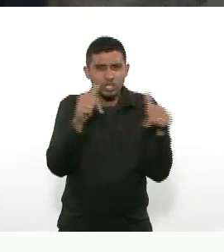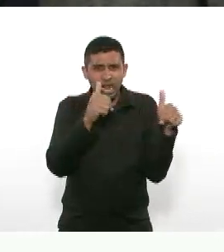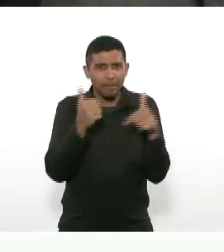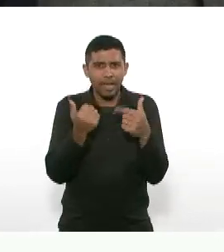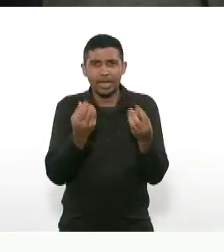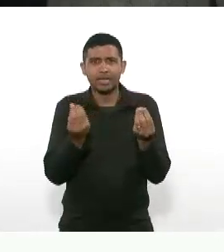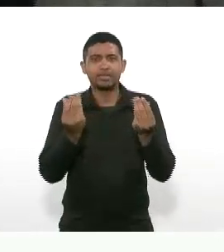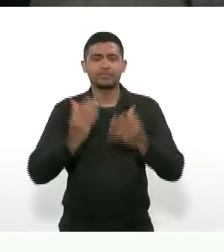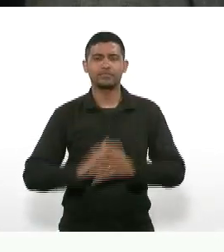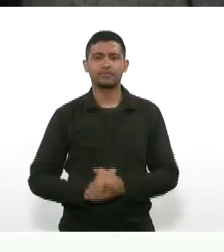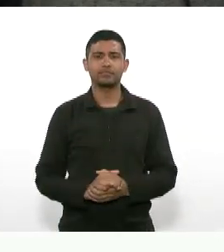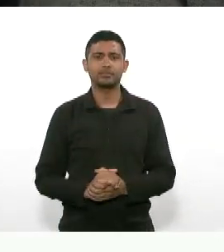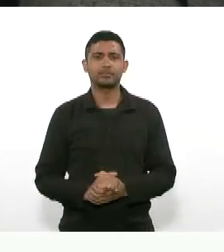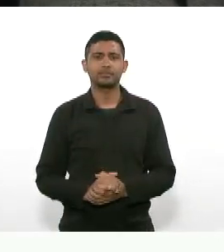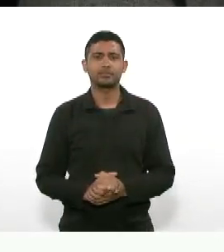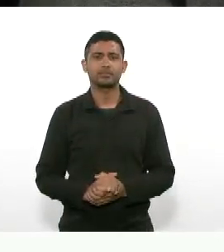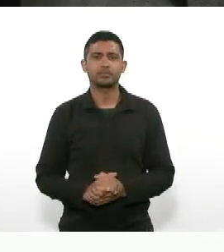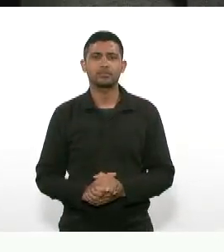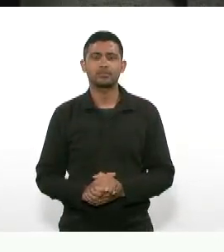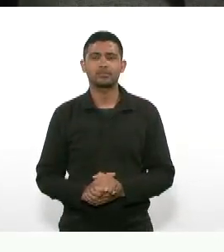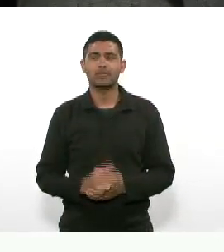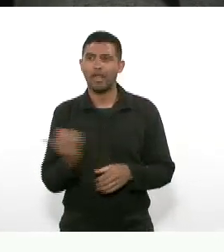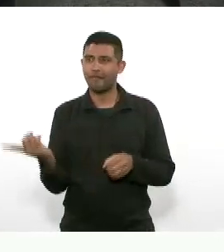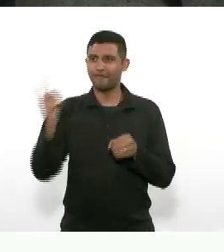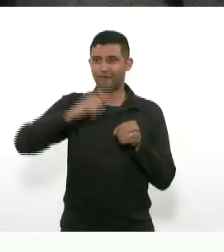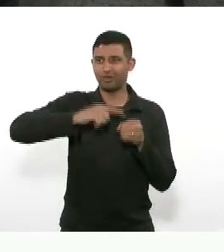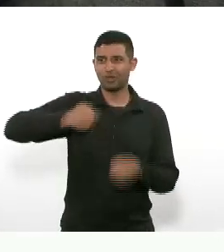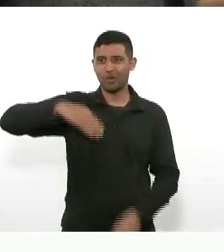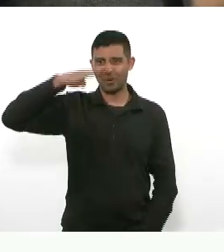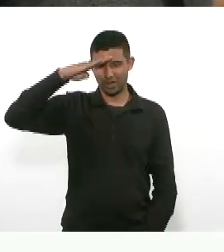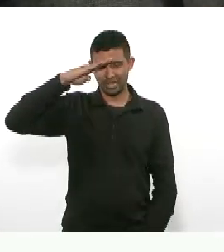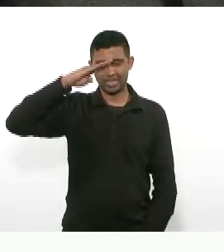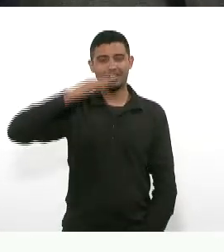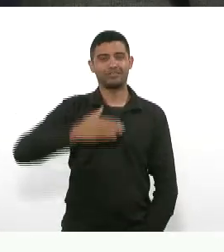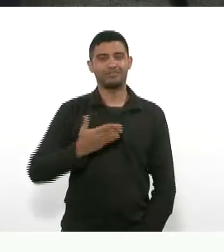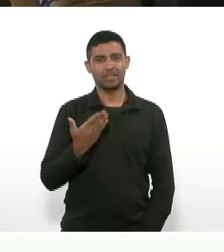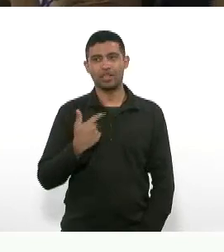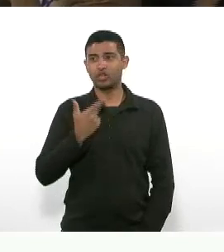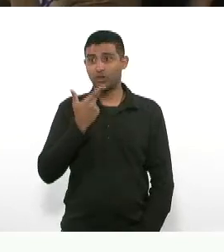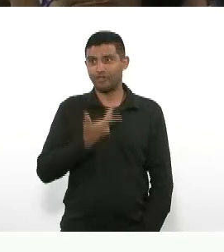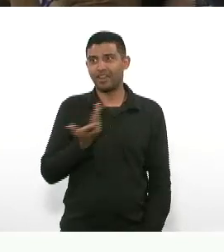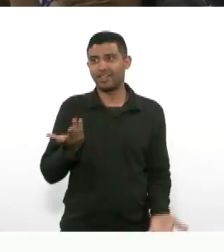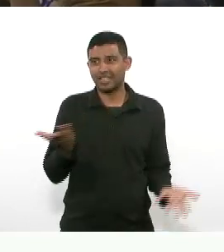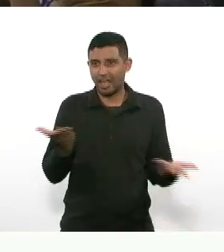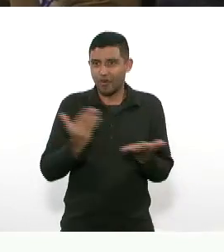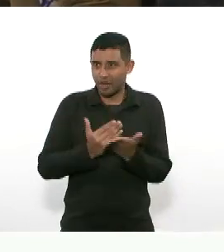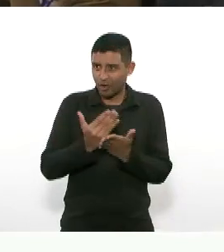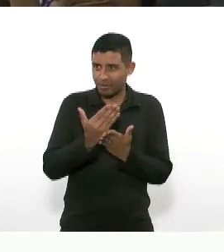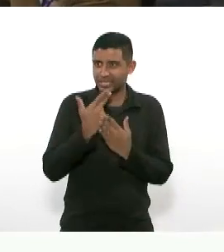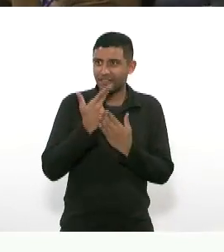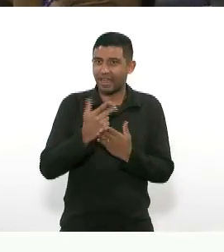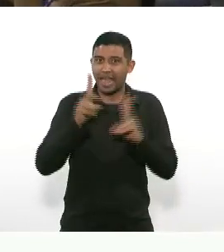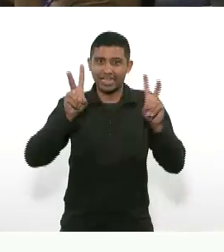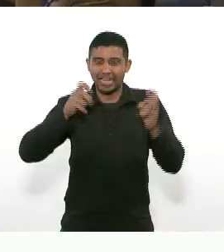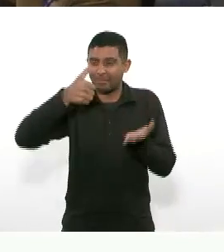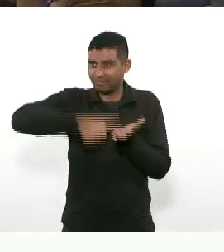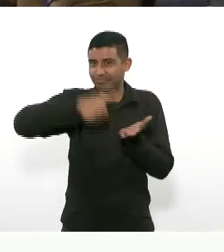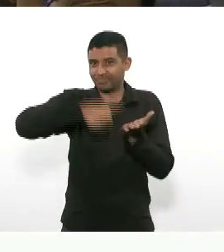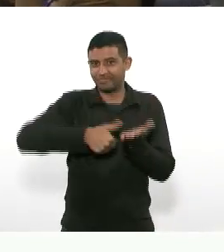saneamento... o coronel voltou. Estava aqui falando, coronel, que a gente ia conversar sobre biometria.